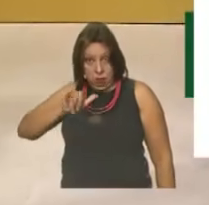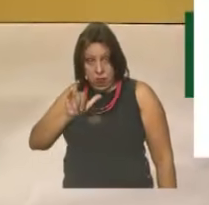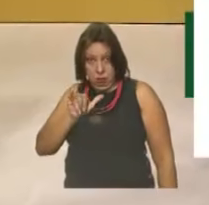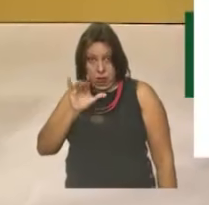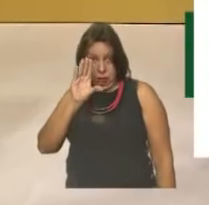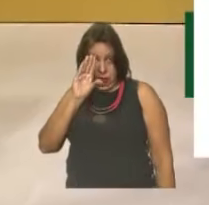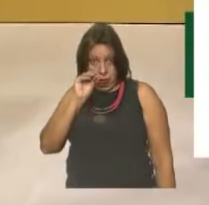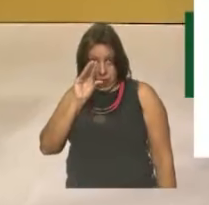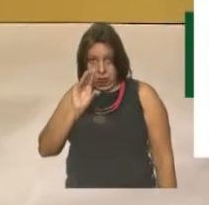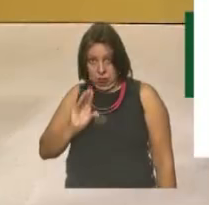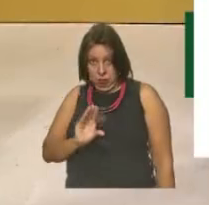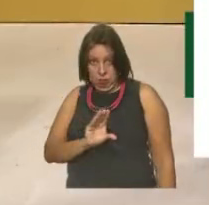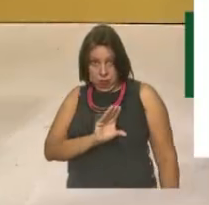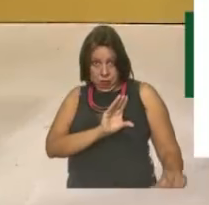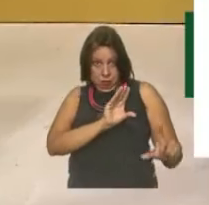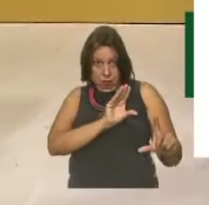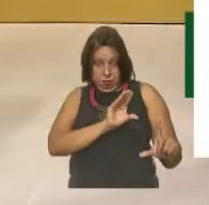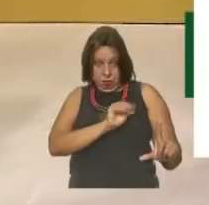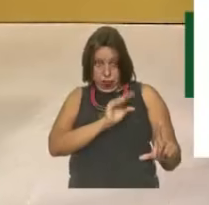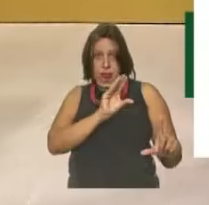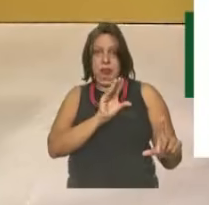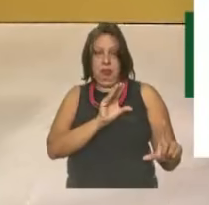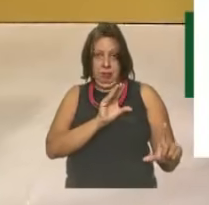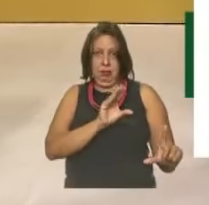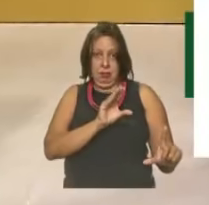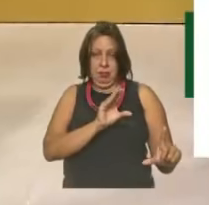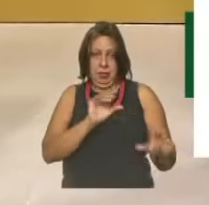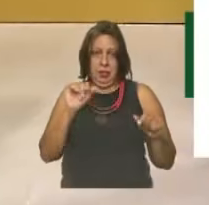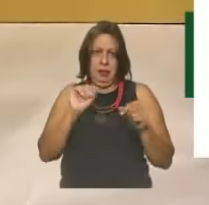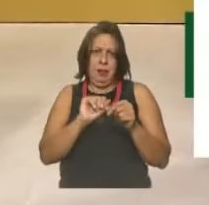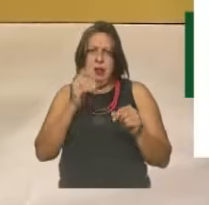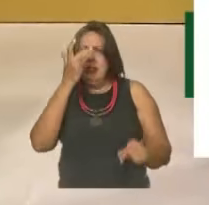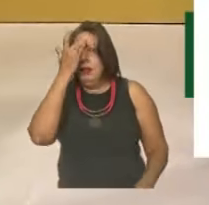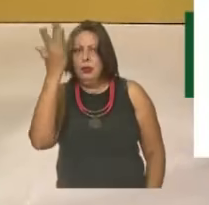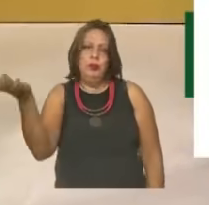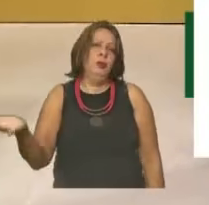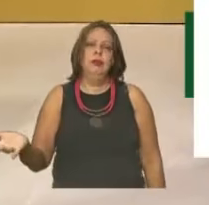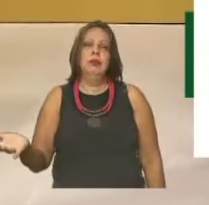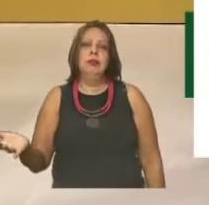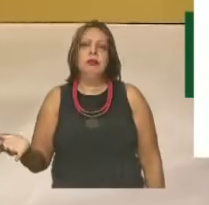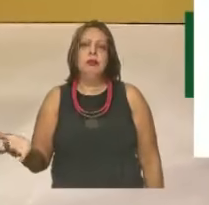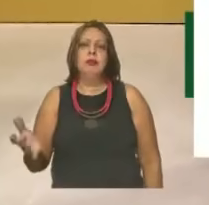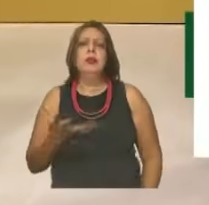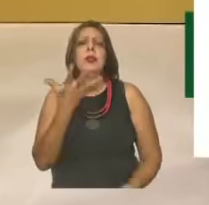né, pra você mostrar como usa o QR Code, né? Facilidade pra você.